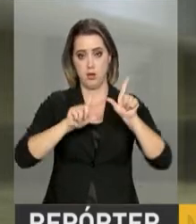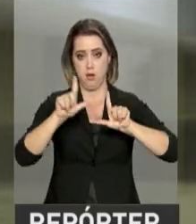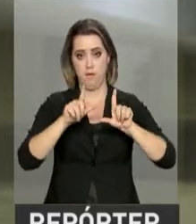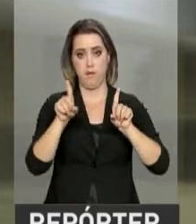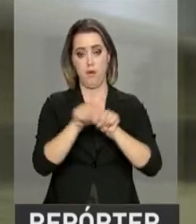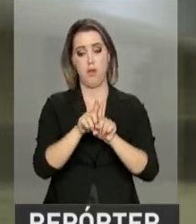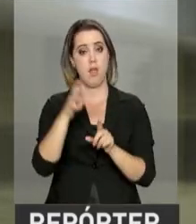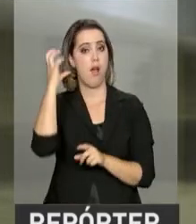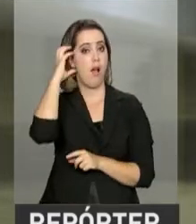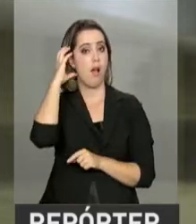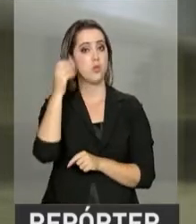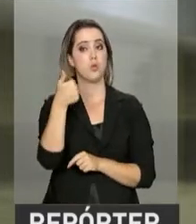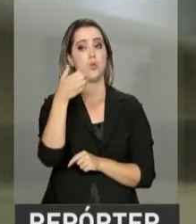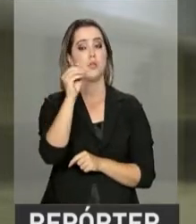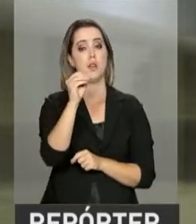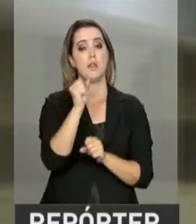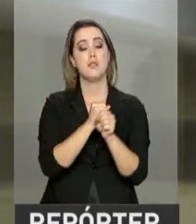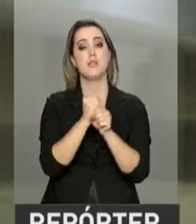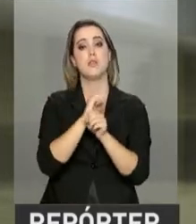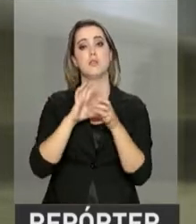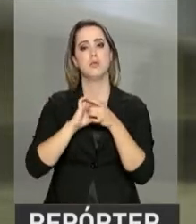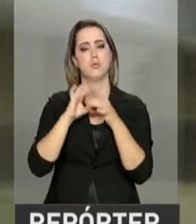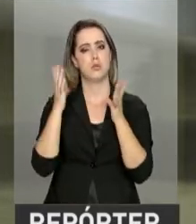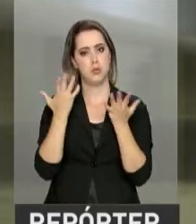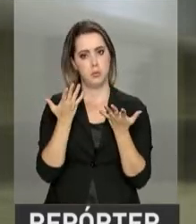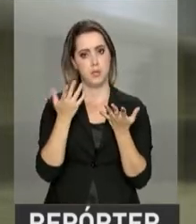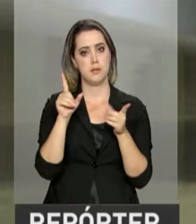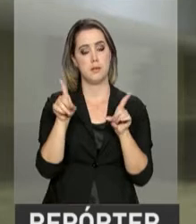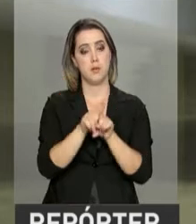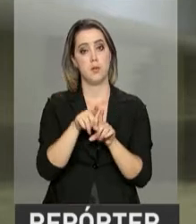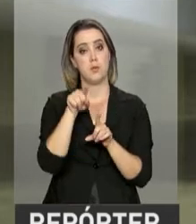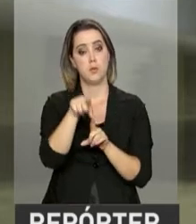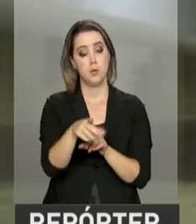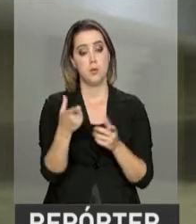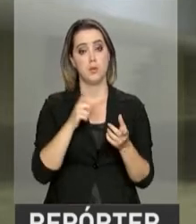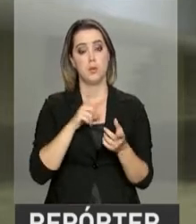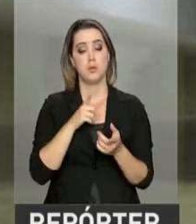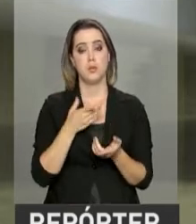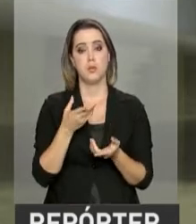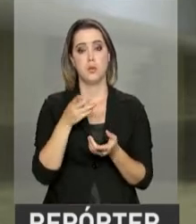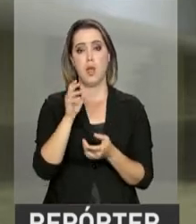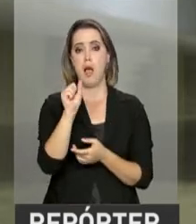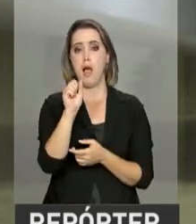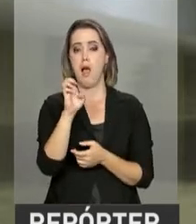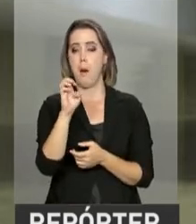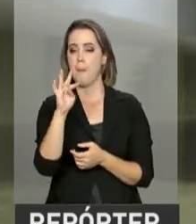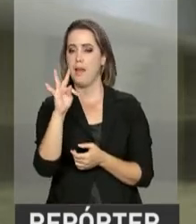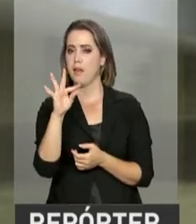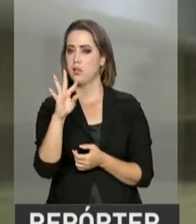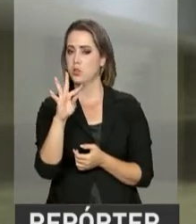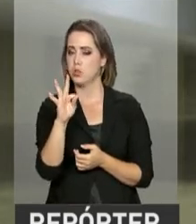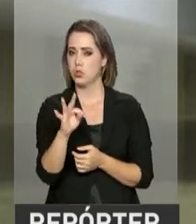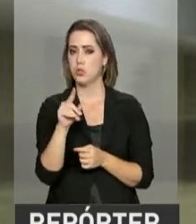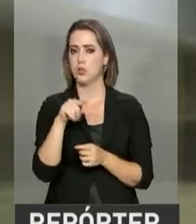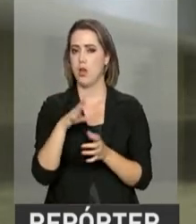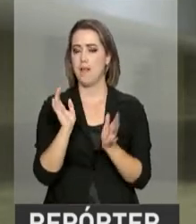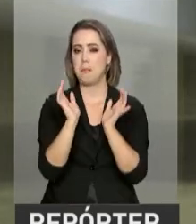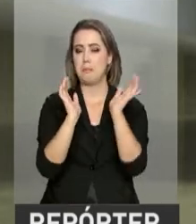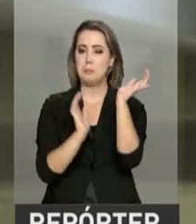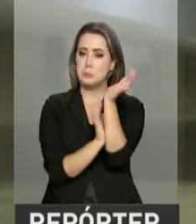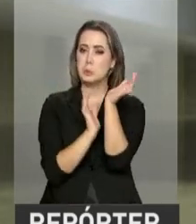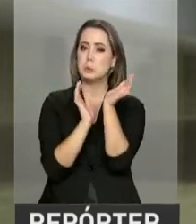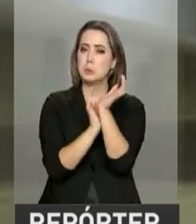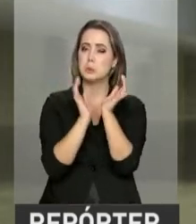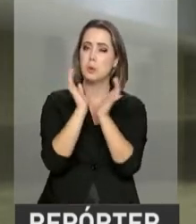de 10 anos. Segundo a Associação Brasileira de Emissoras de Rádio e Televisão, a ABERT, a burocracia fazia com que o